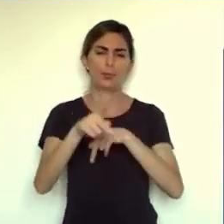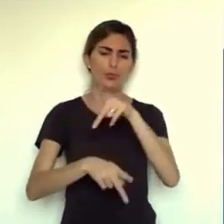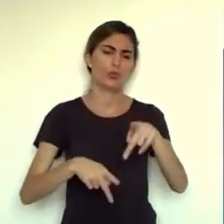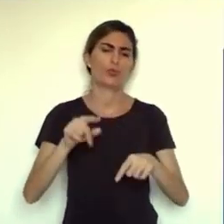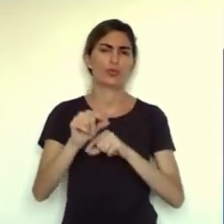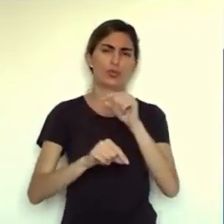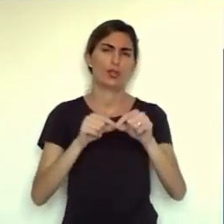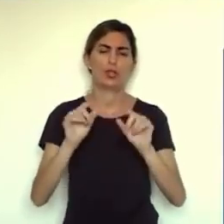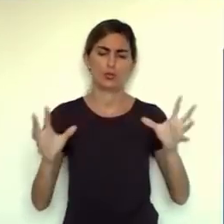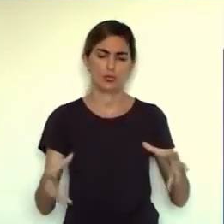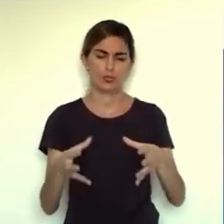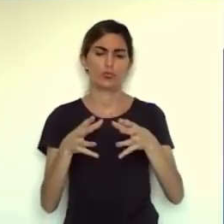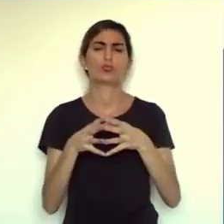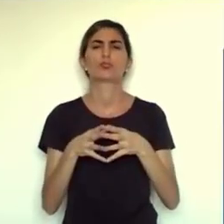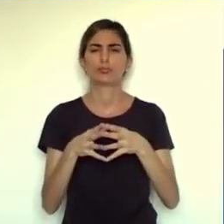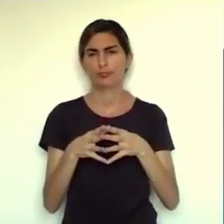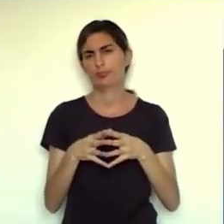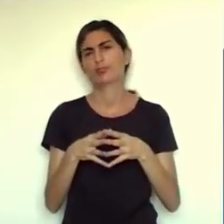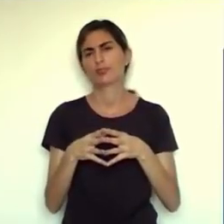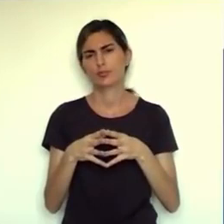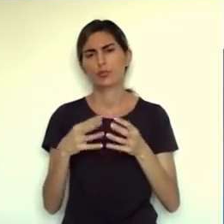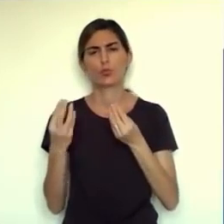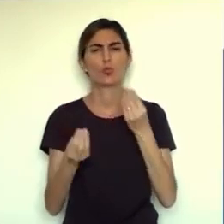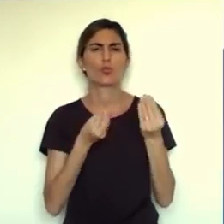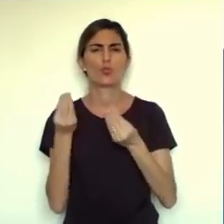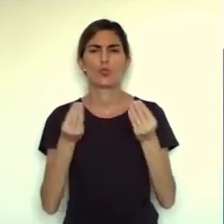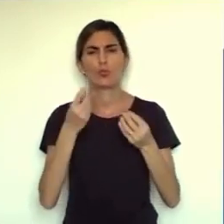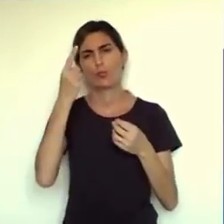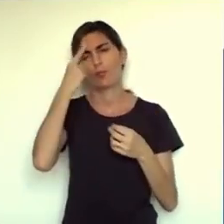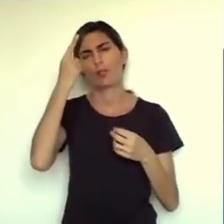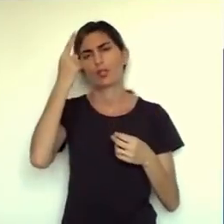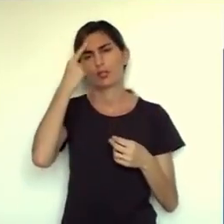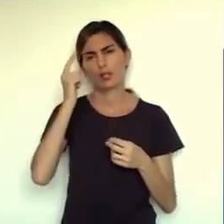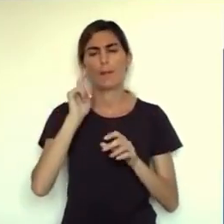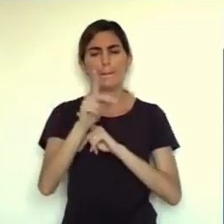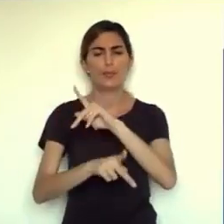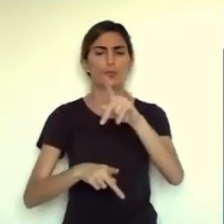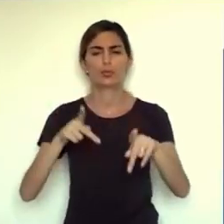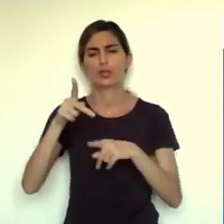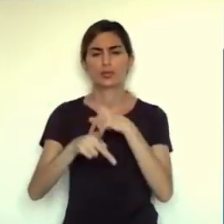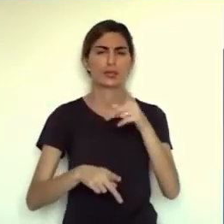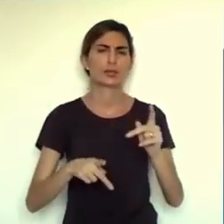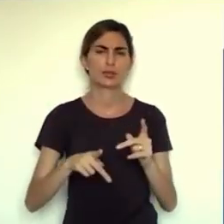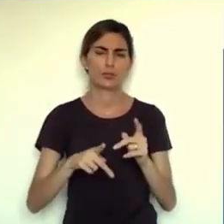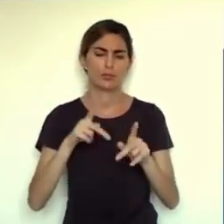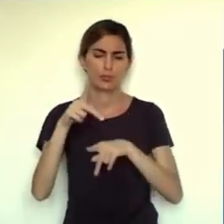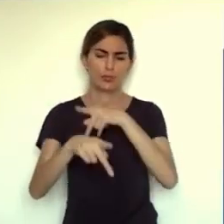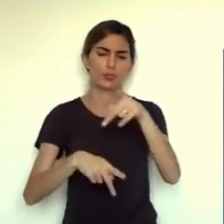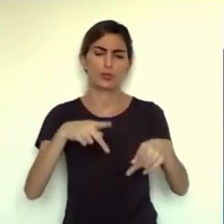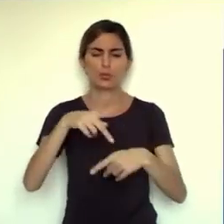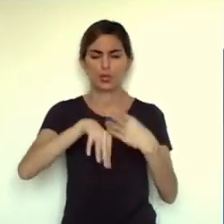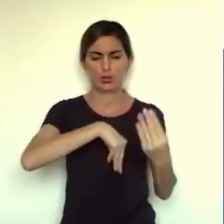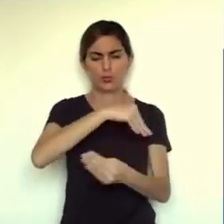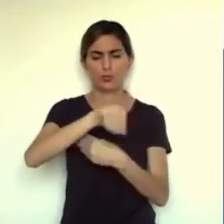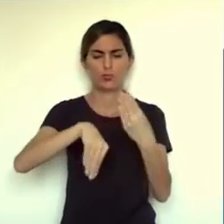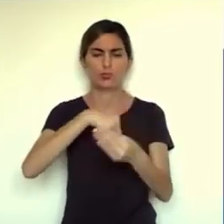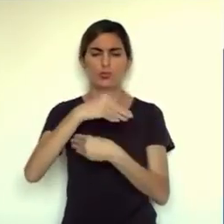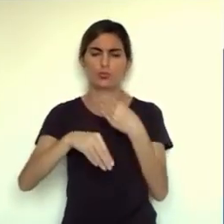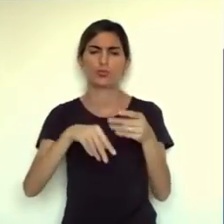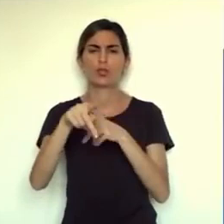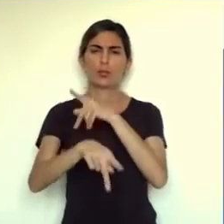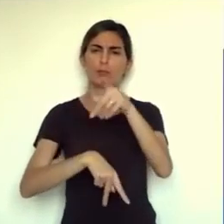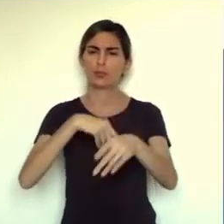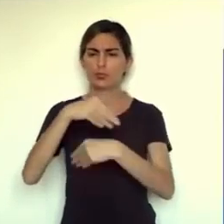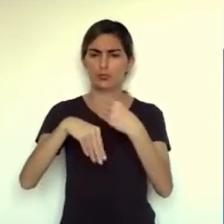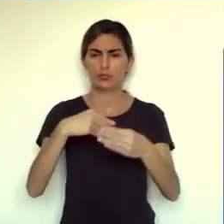povo? Né? Esse povo é uma junção, né? De que forma a gente pode pensar esse povo, essa população? É uma população